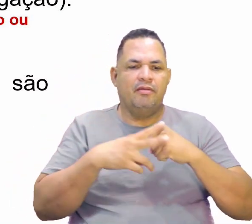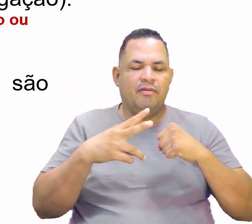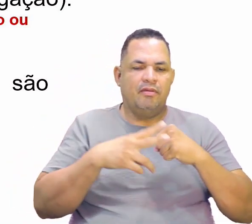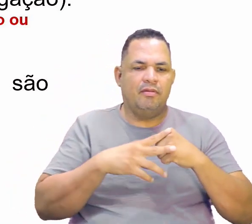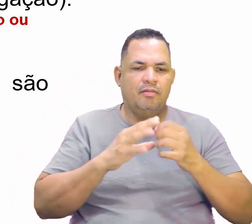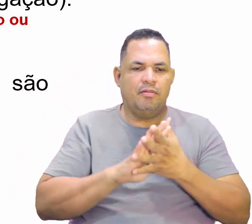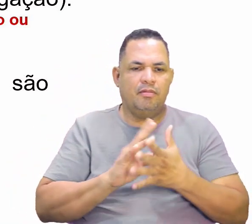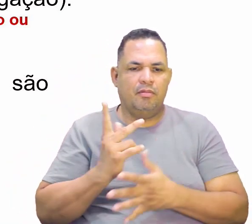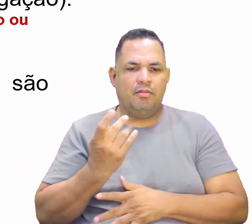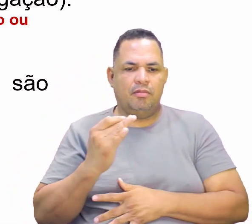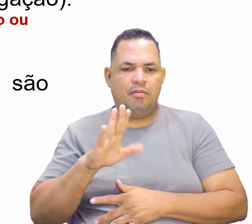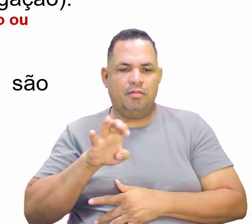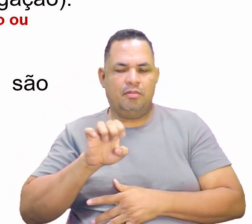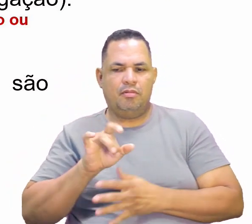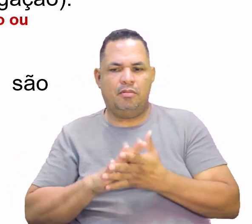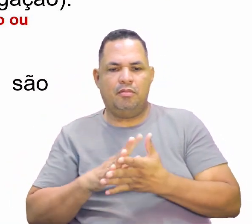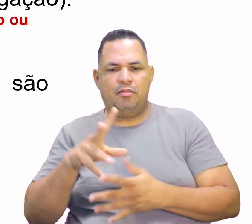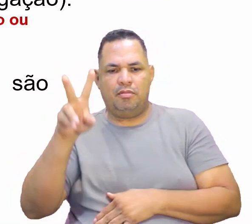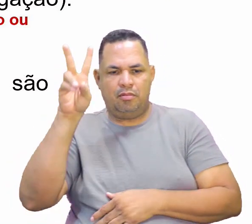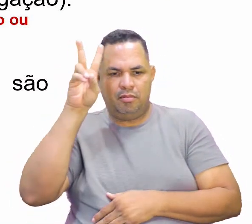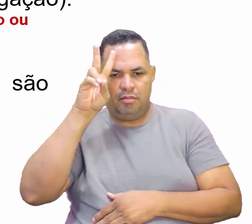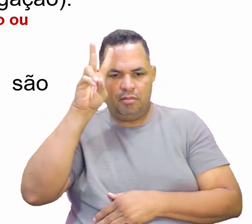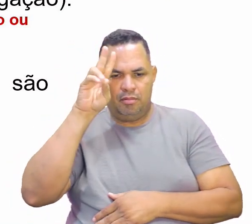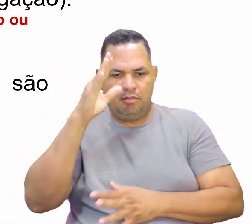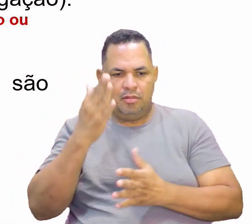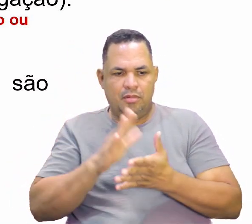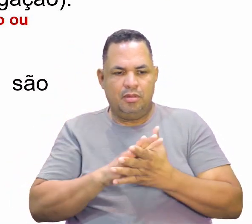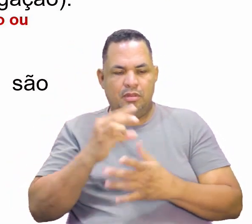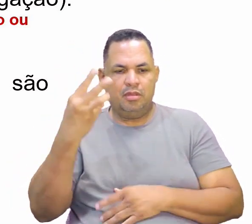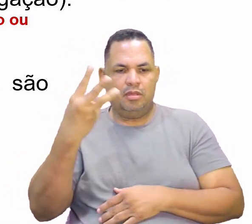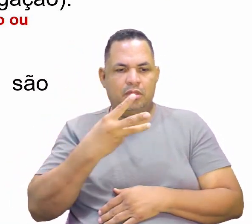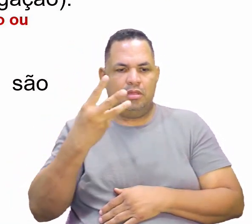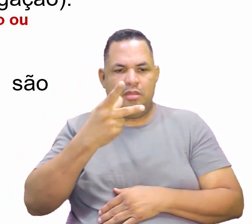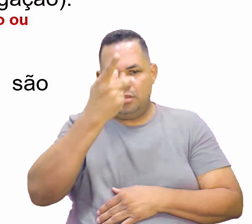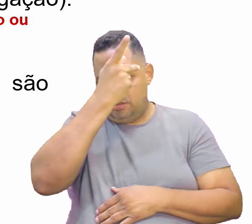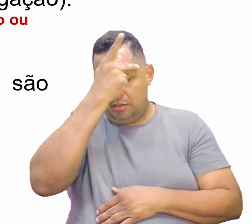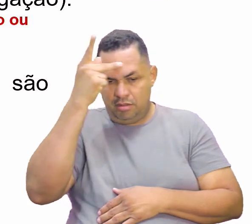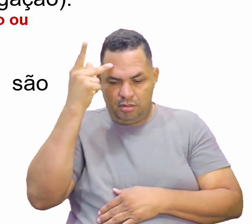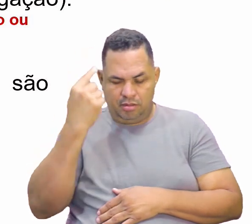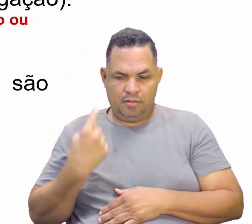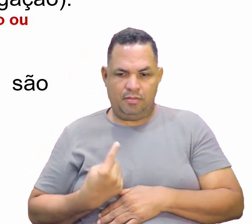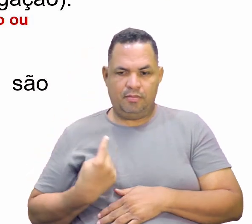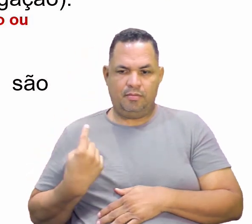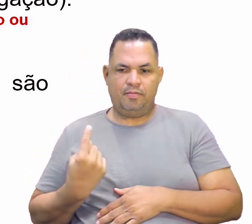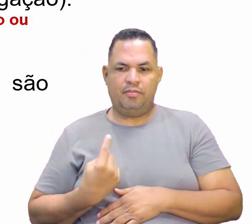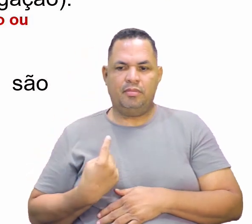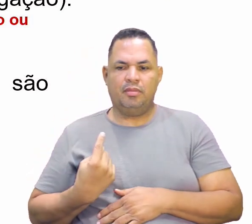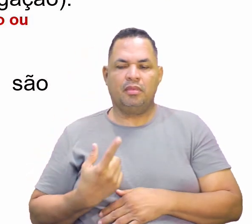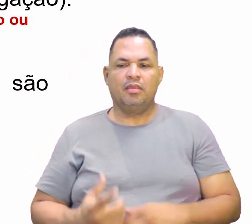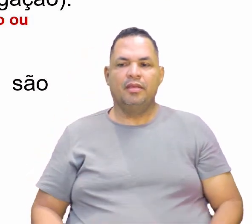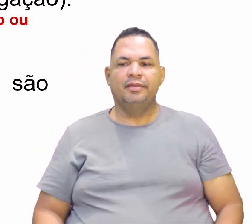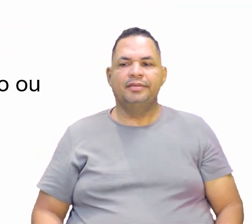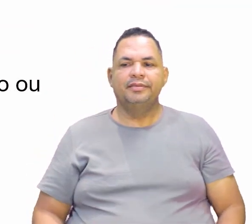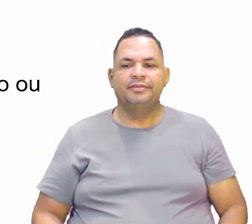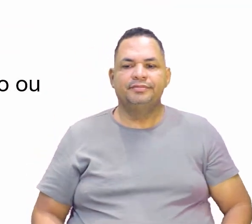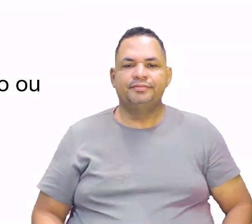existir. Então, lembrou? Pronto, amadinho. Sempre vai ficar a terceira pessoa do singular.